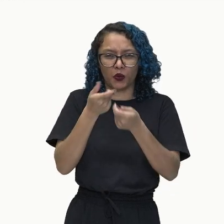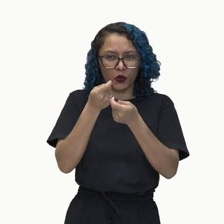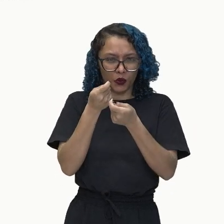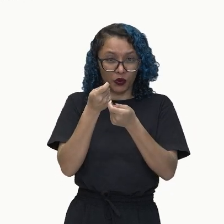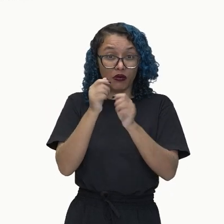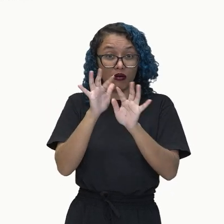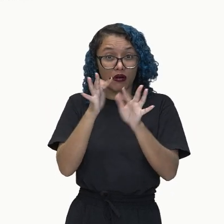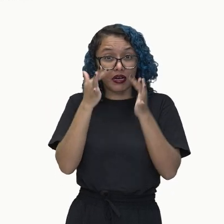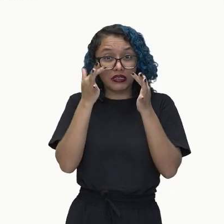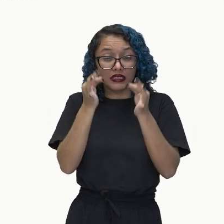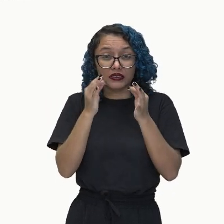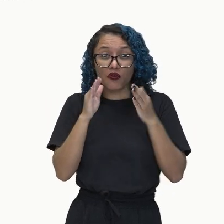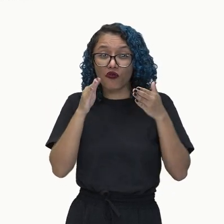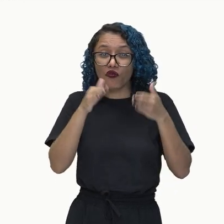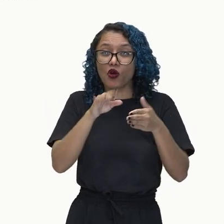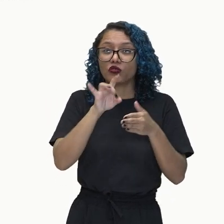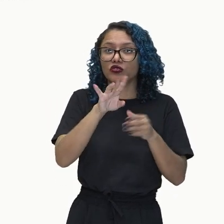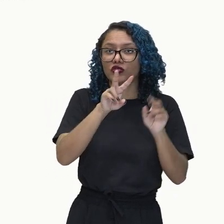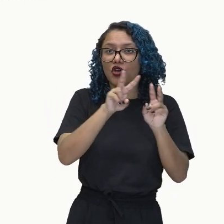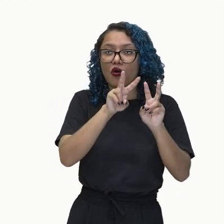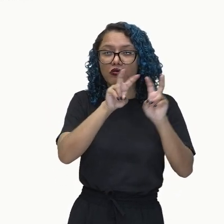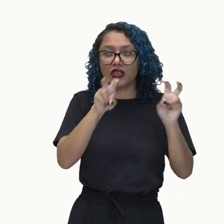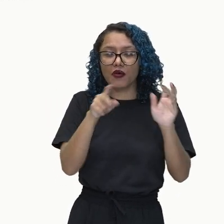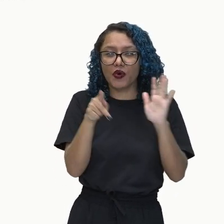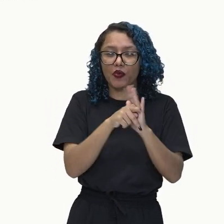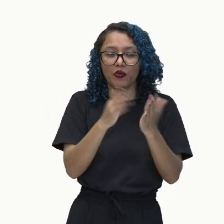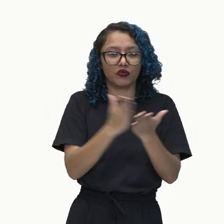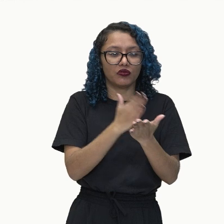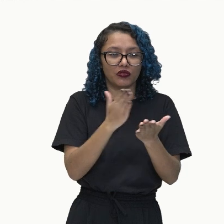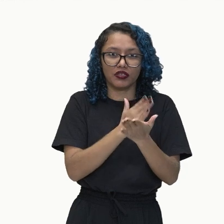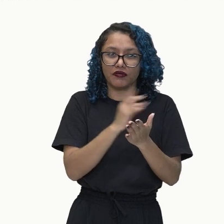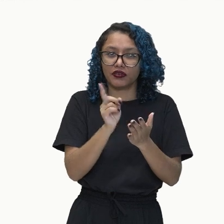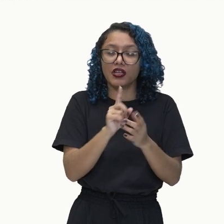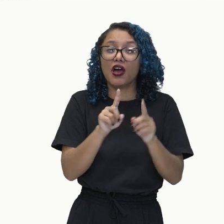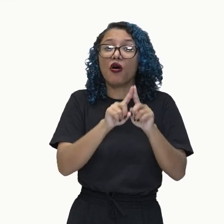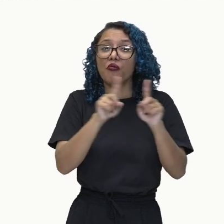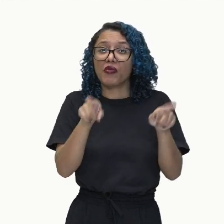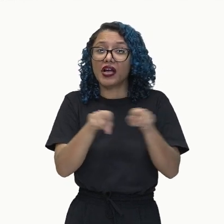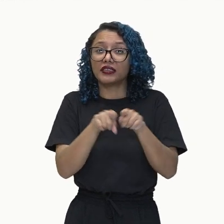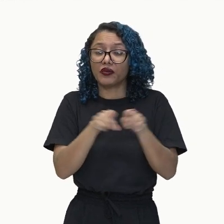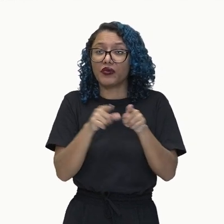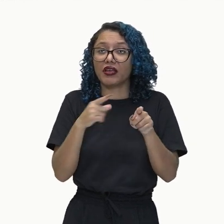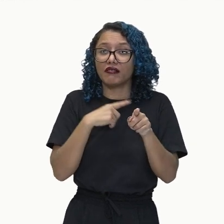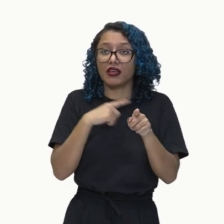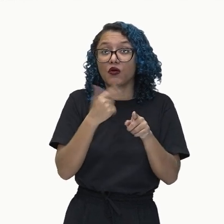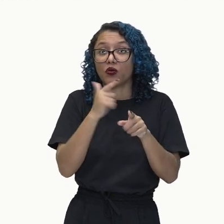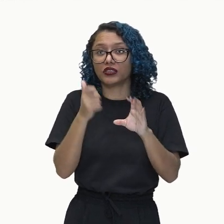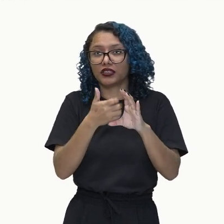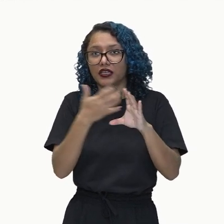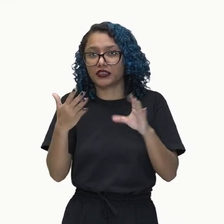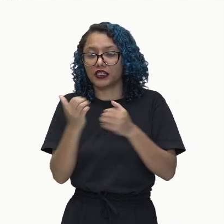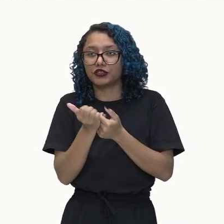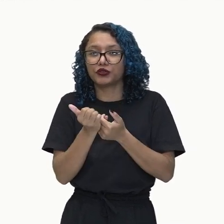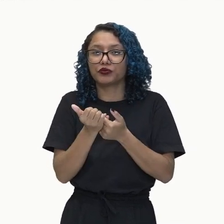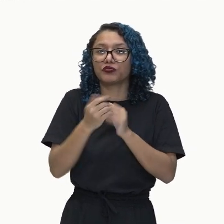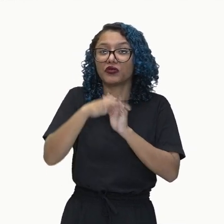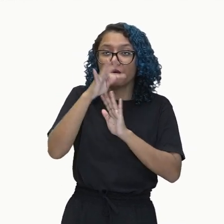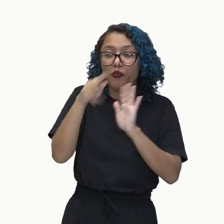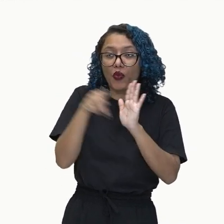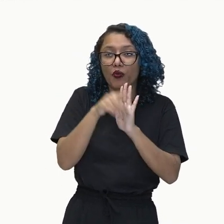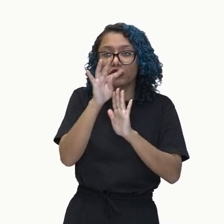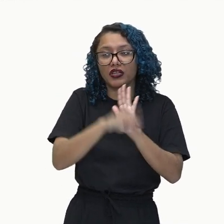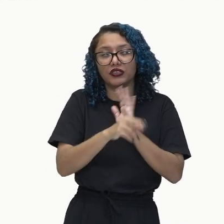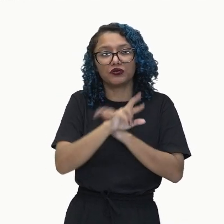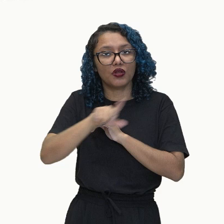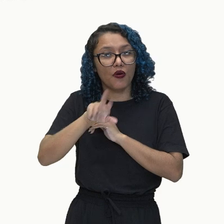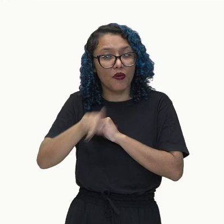só sobre o enredo como num resumo. Eu estou falando sobre elementos extratextuais também. Inspirada na própria experiência de Graciliano